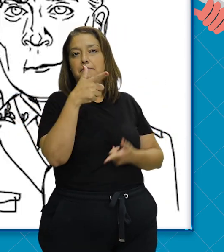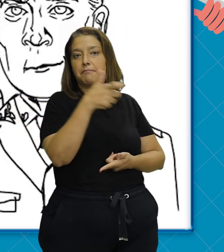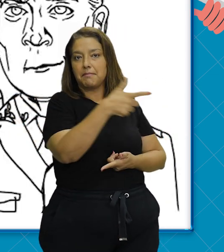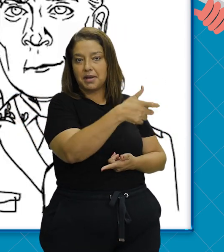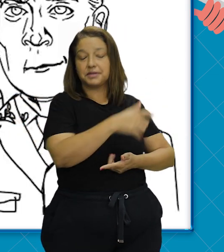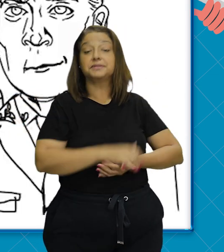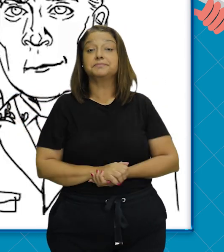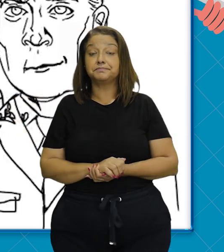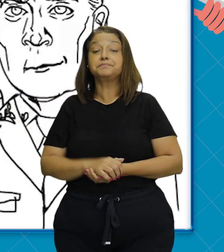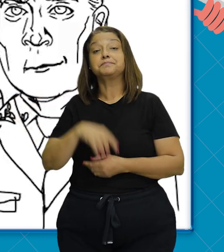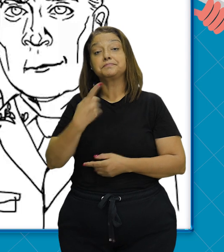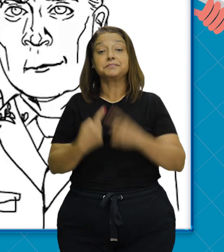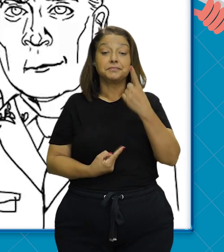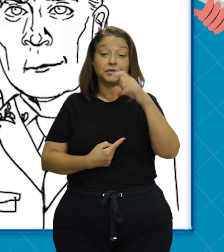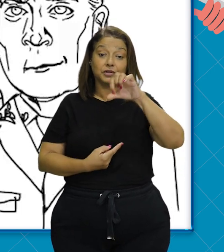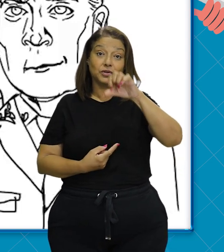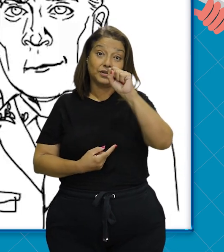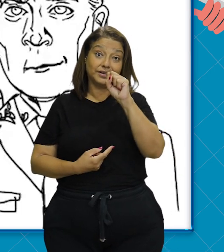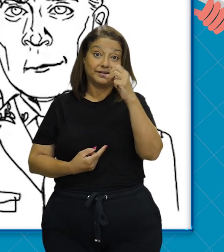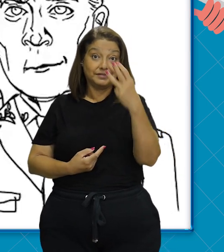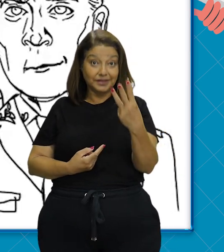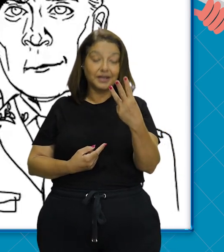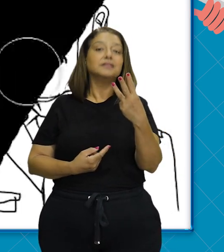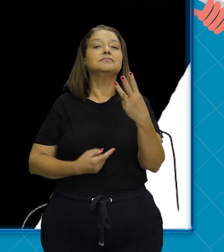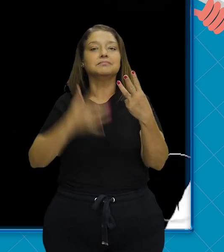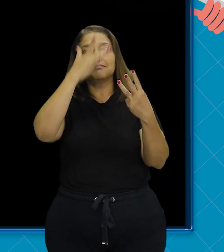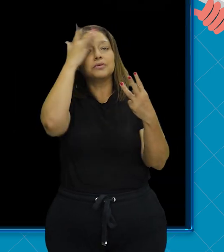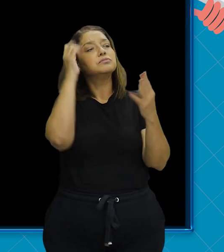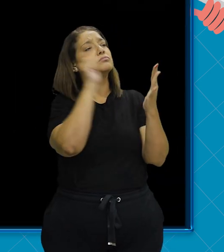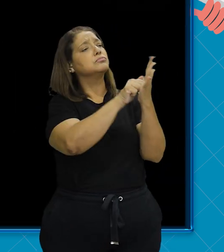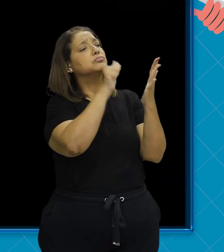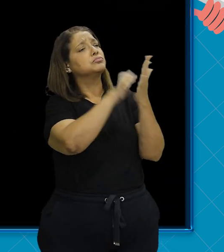Até que 1973 bate na porta.